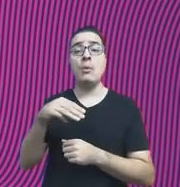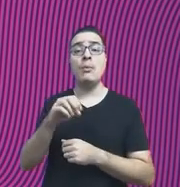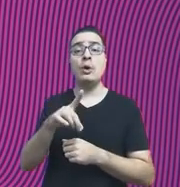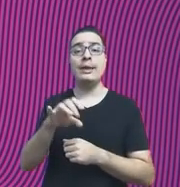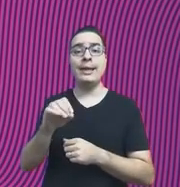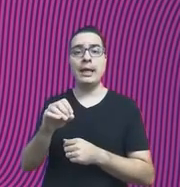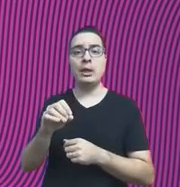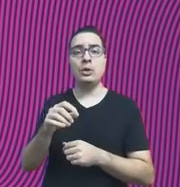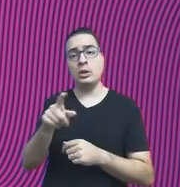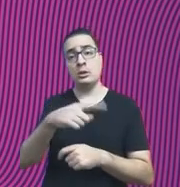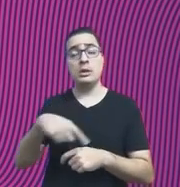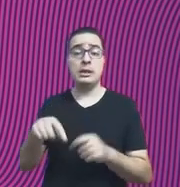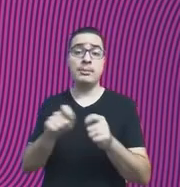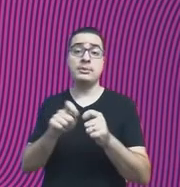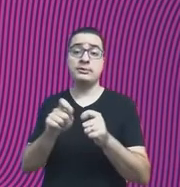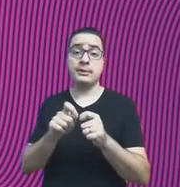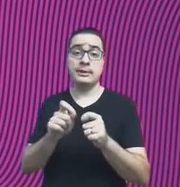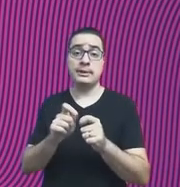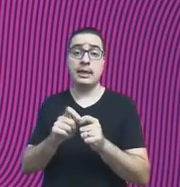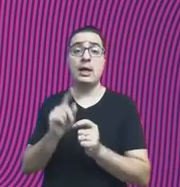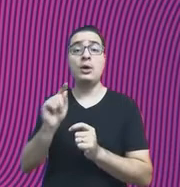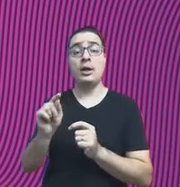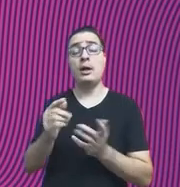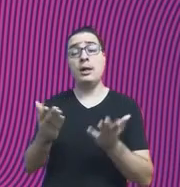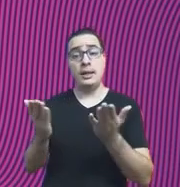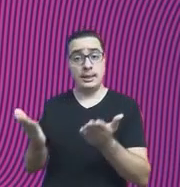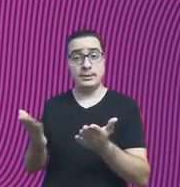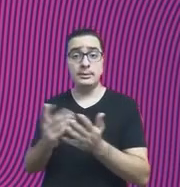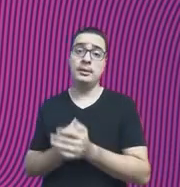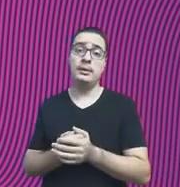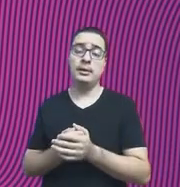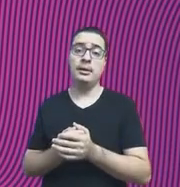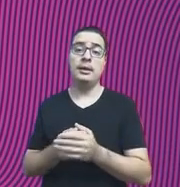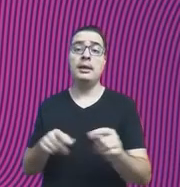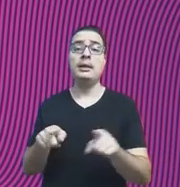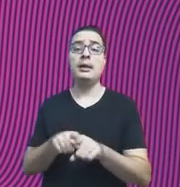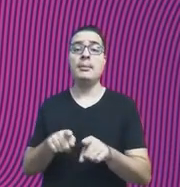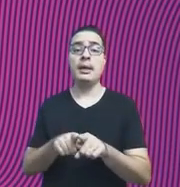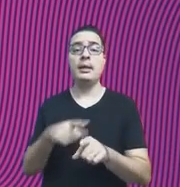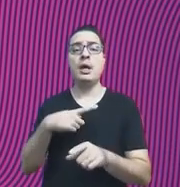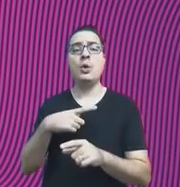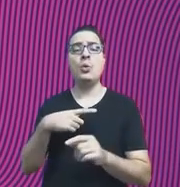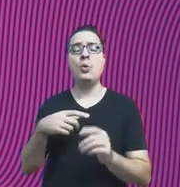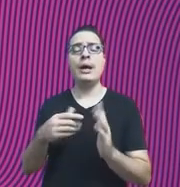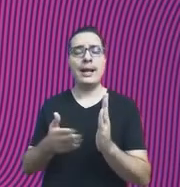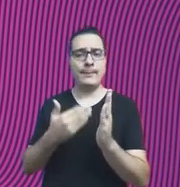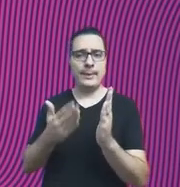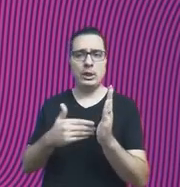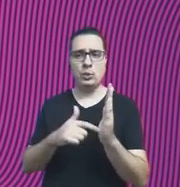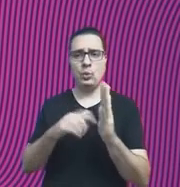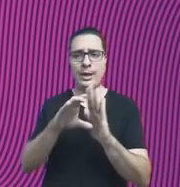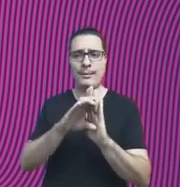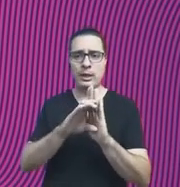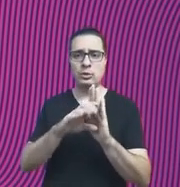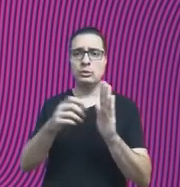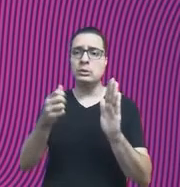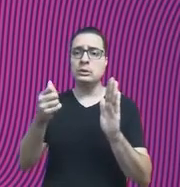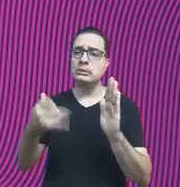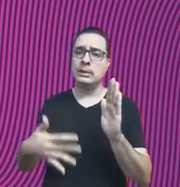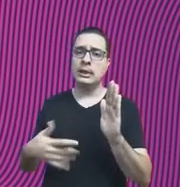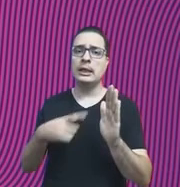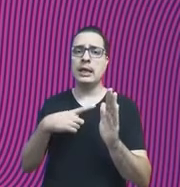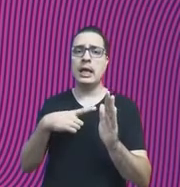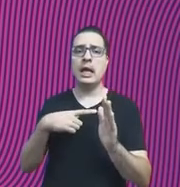fazer é esse, e tem um capítulo interessante no livro, e tem essa monja que eu